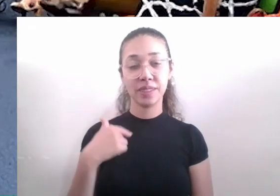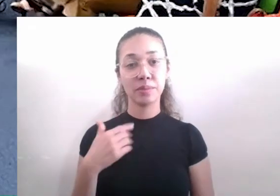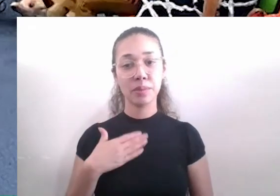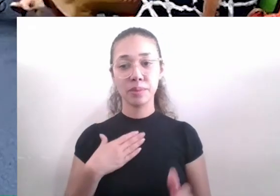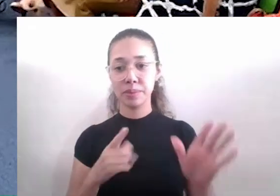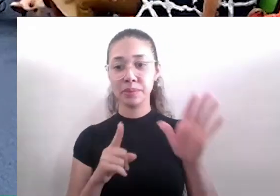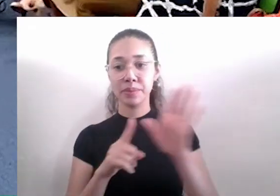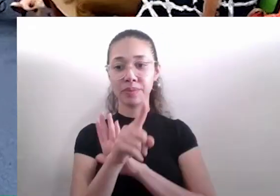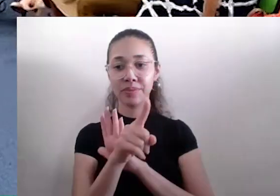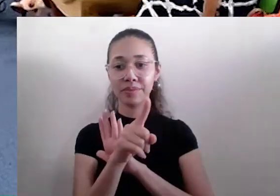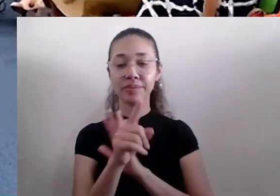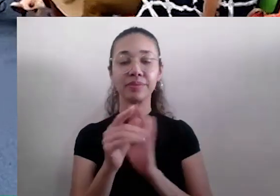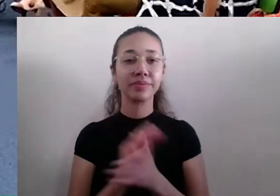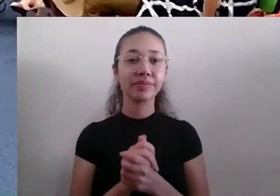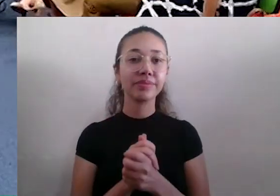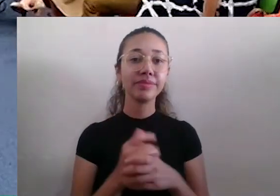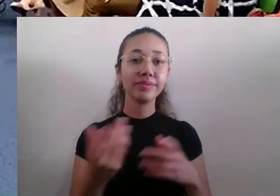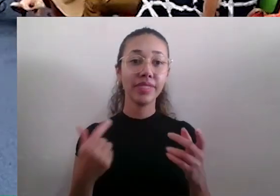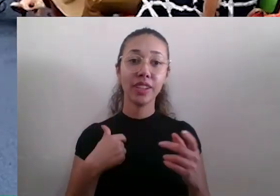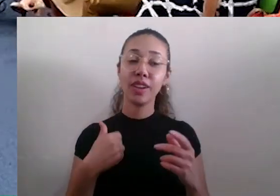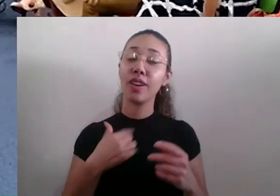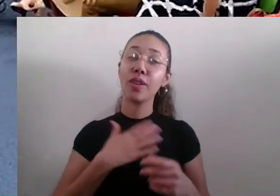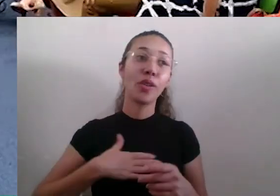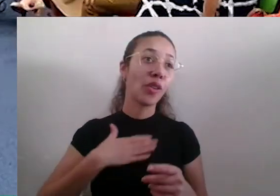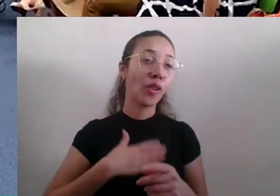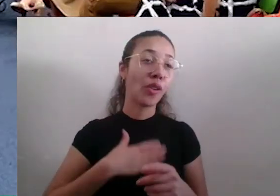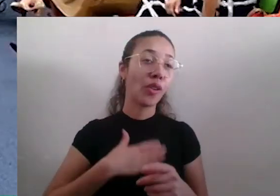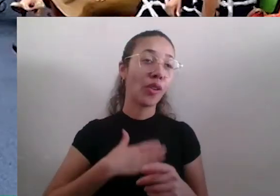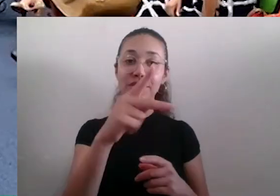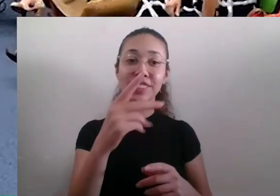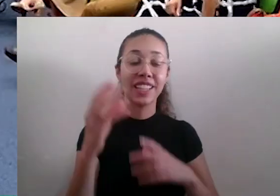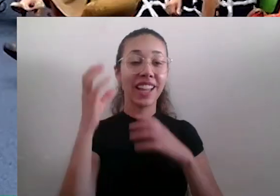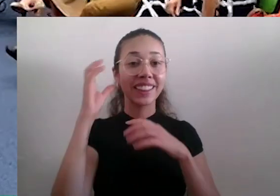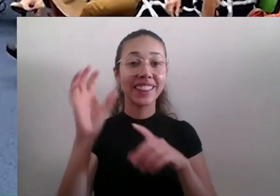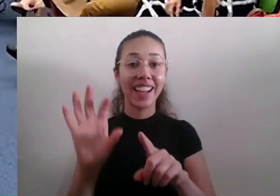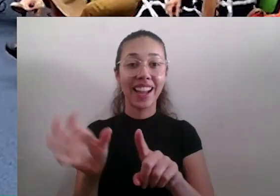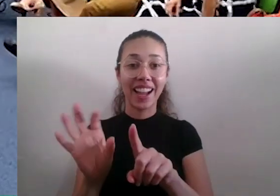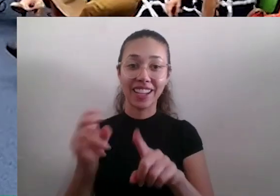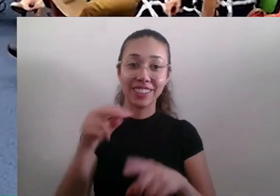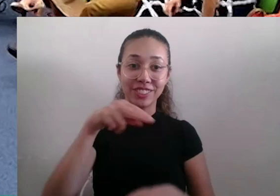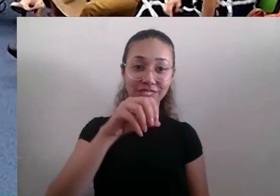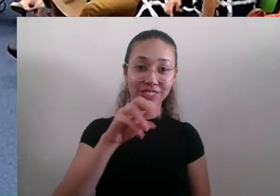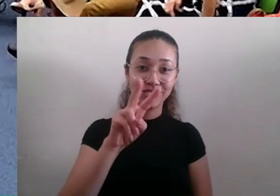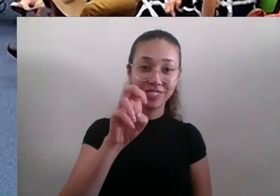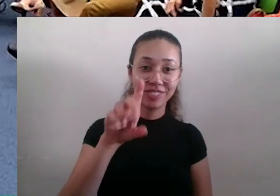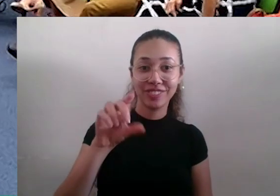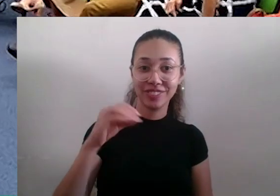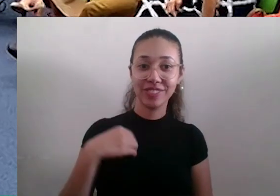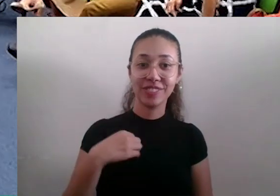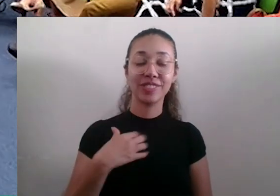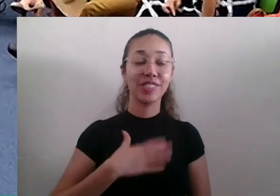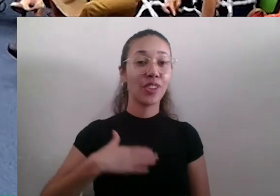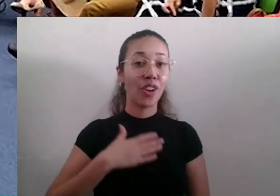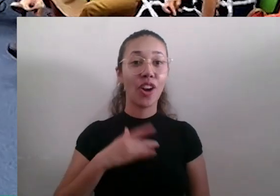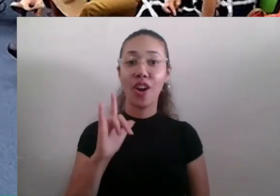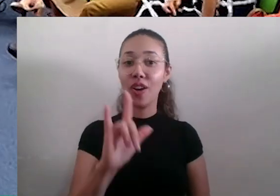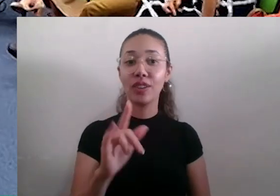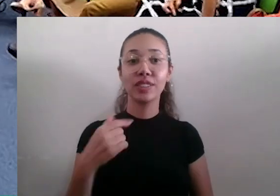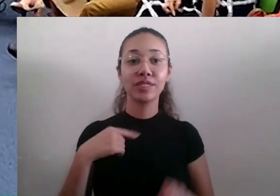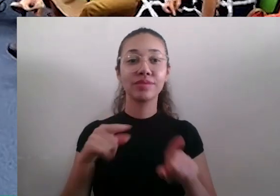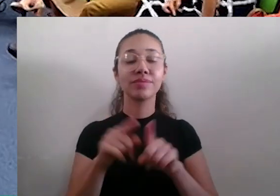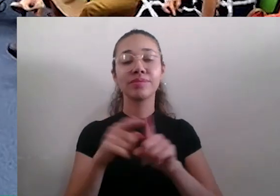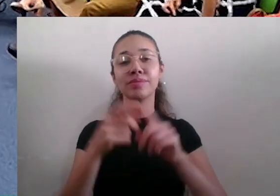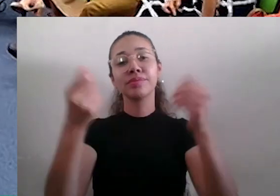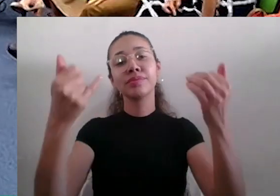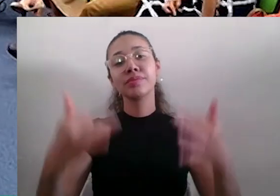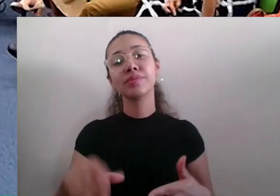pergunta eu sou um fã da Rádio novelo também eh acho que eu queria explorar um pouco a o apresenta que a